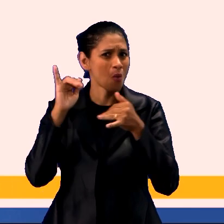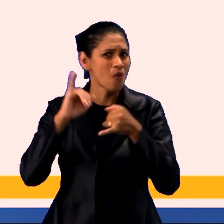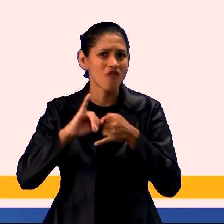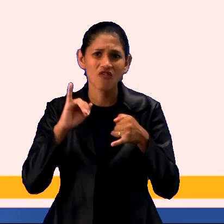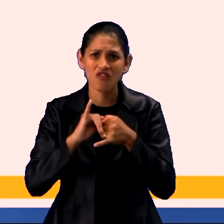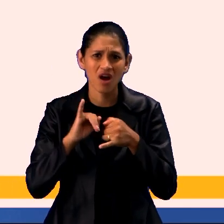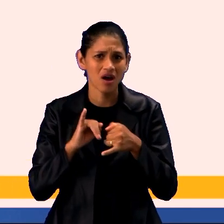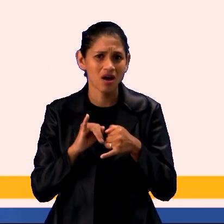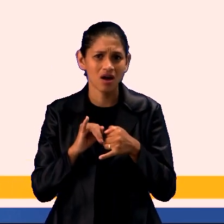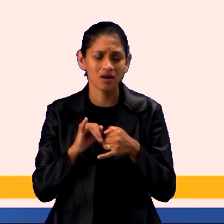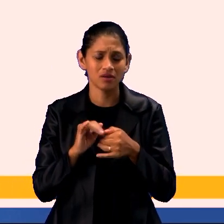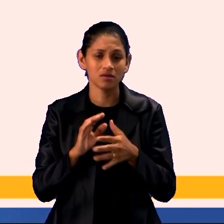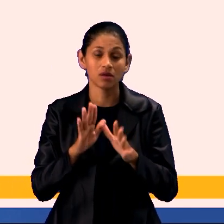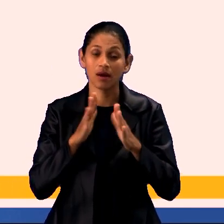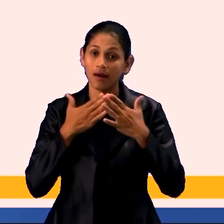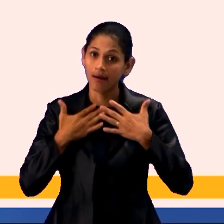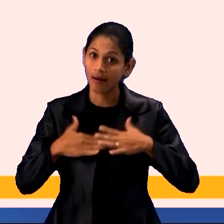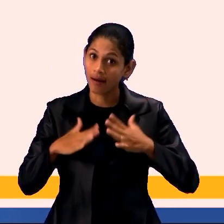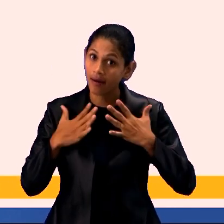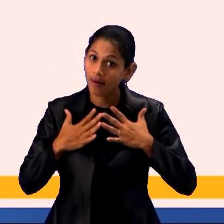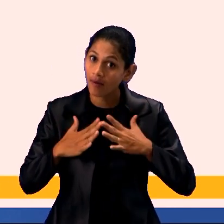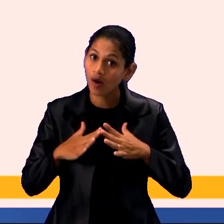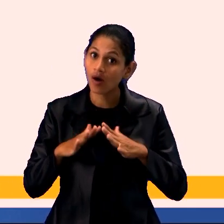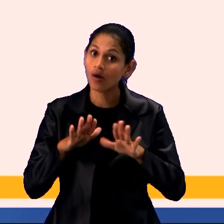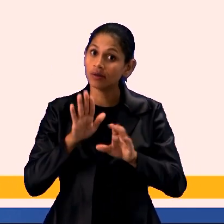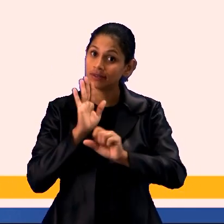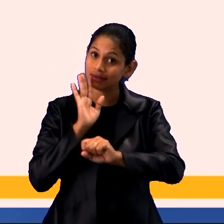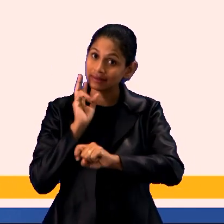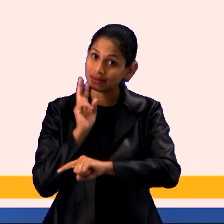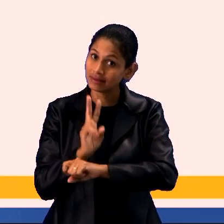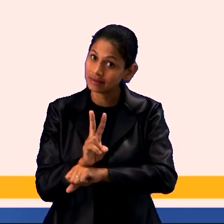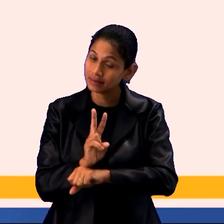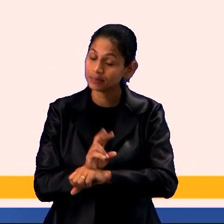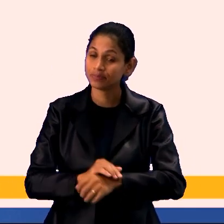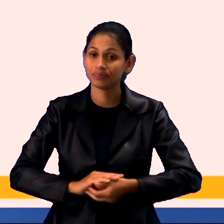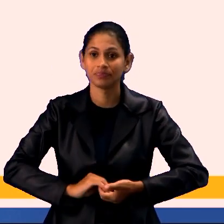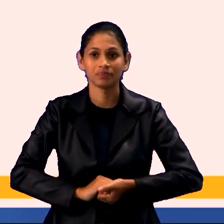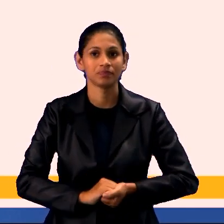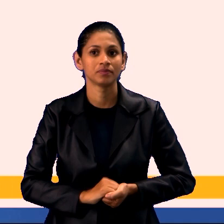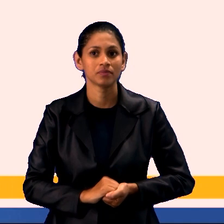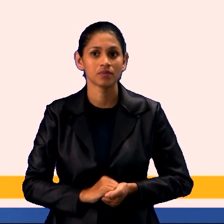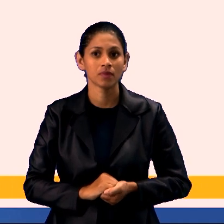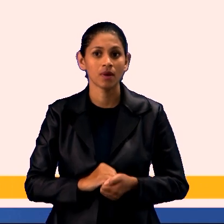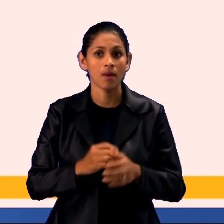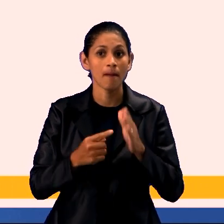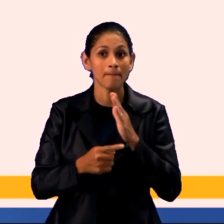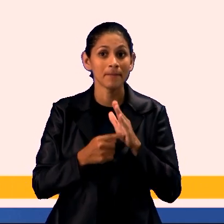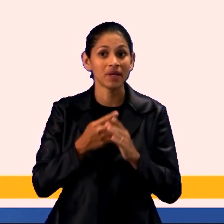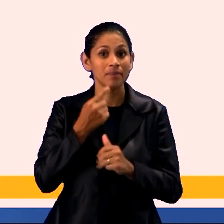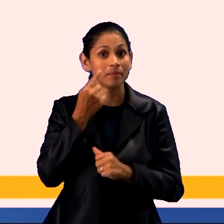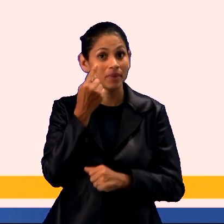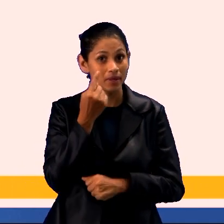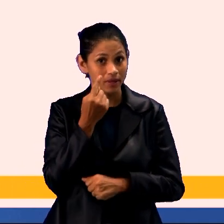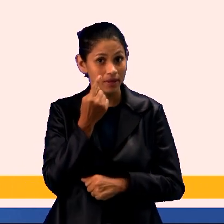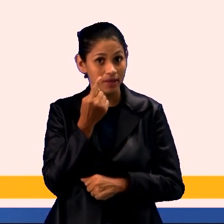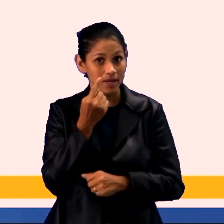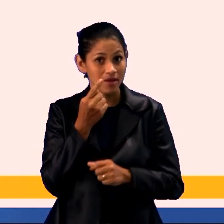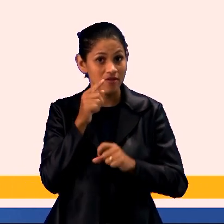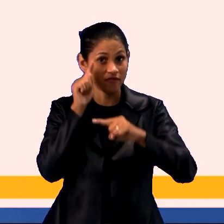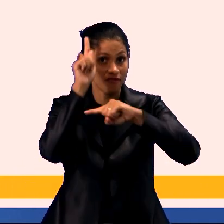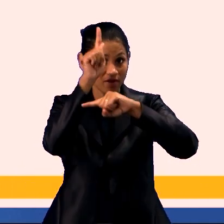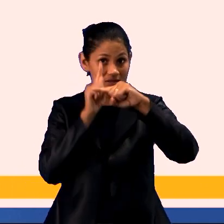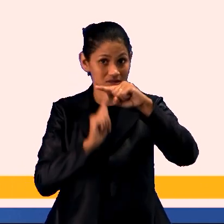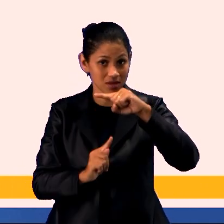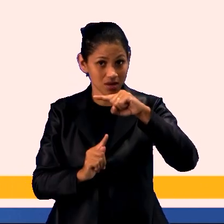outra, depois eu divido... Não, calma, não é isso. Você sabe que nós temos a primeira fração e a segunda fração. A